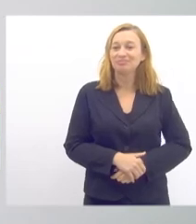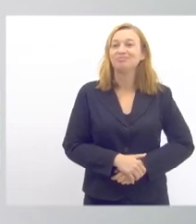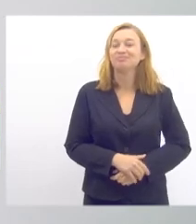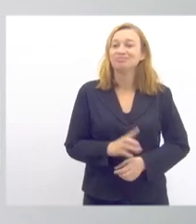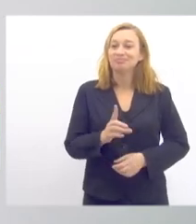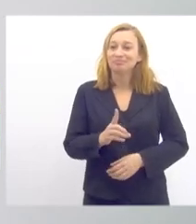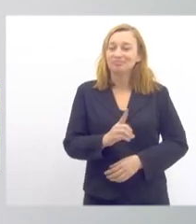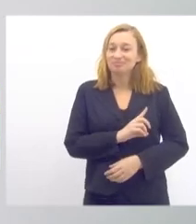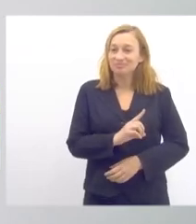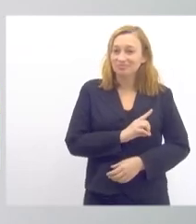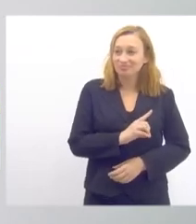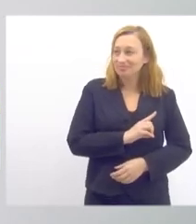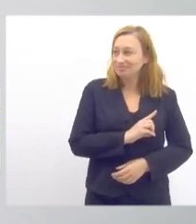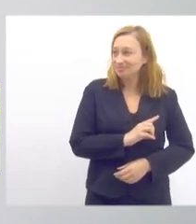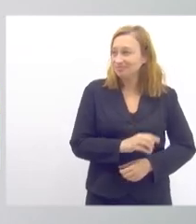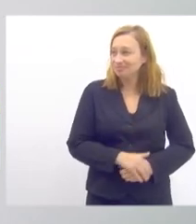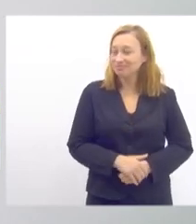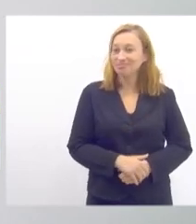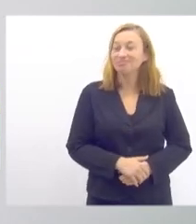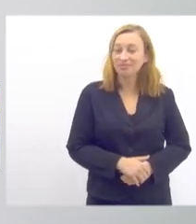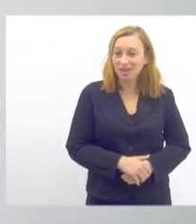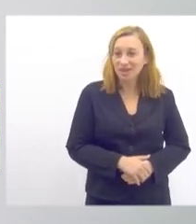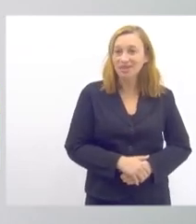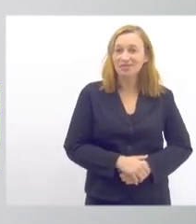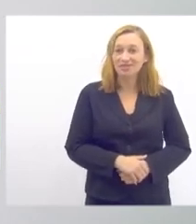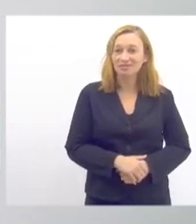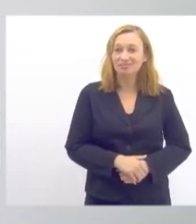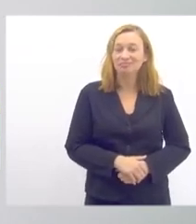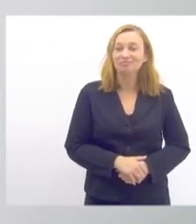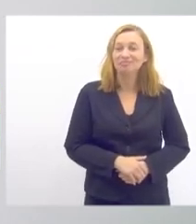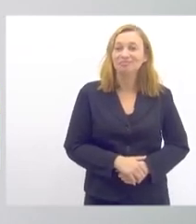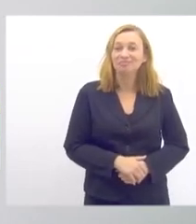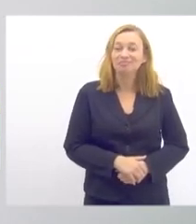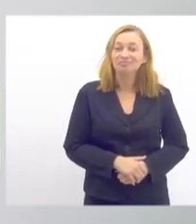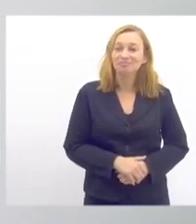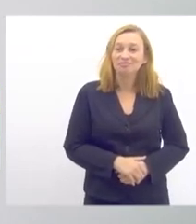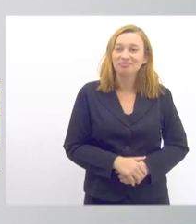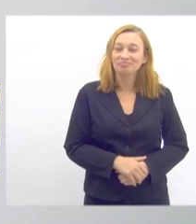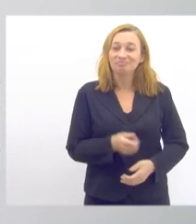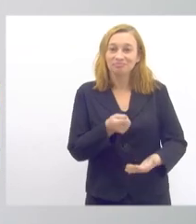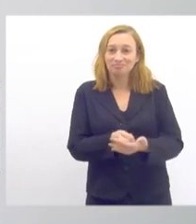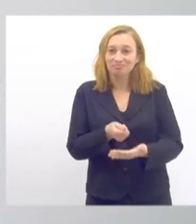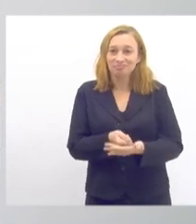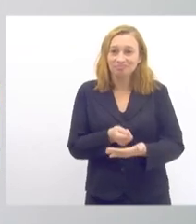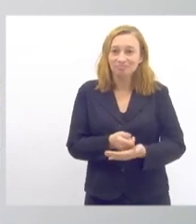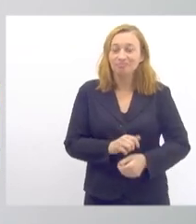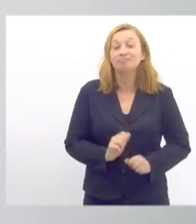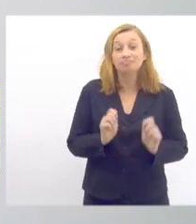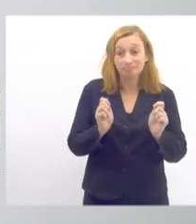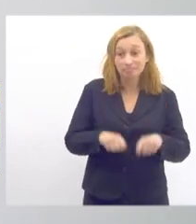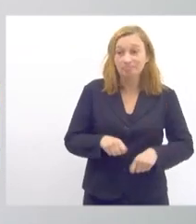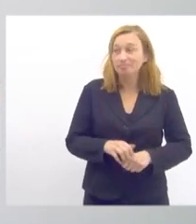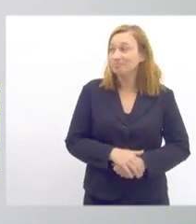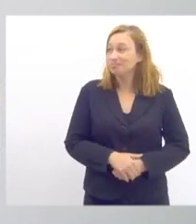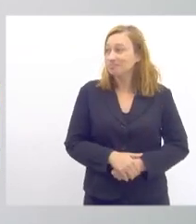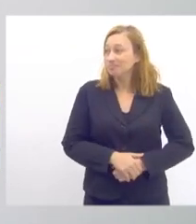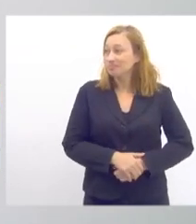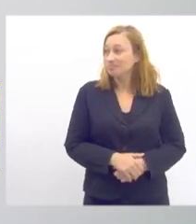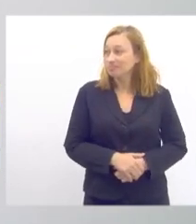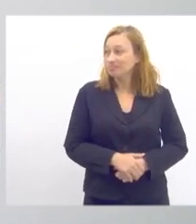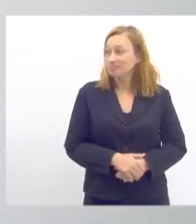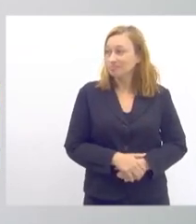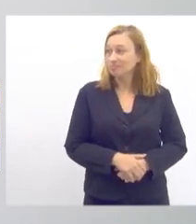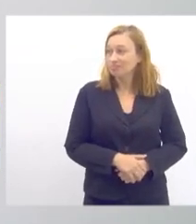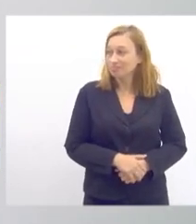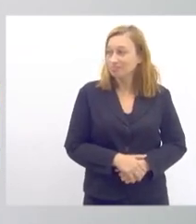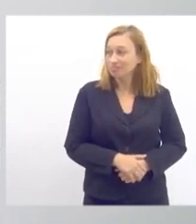para a direção do Detran, o Detran são todos aqui presentes, uma cobrança. É possível, é necessário vocês que já estão lá